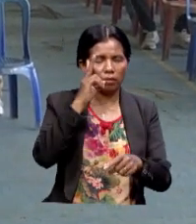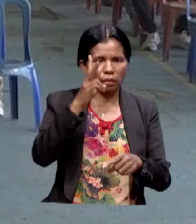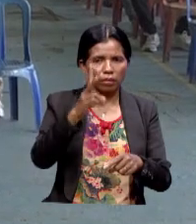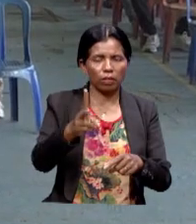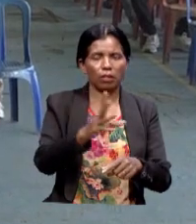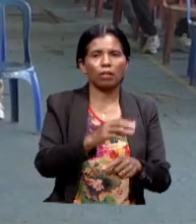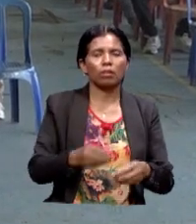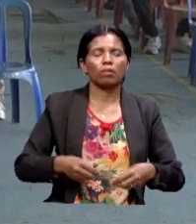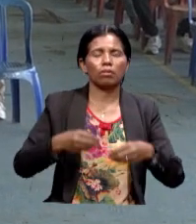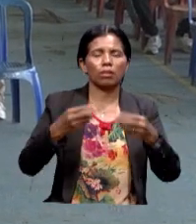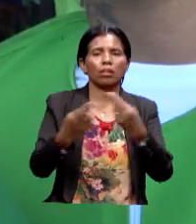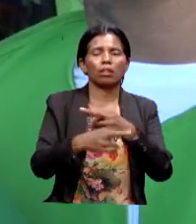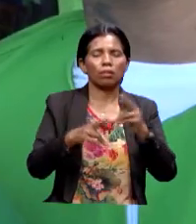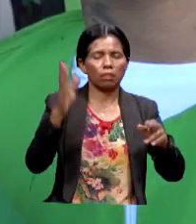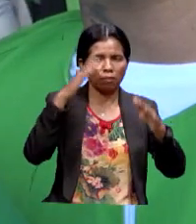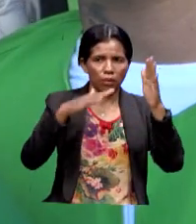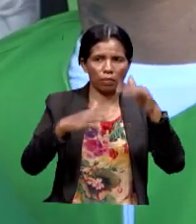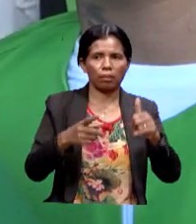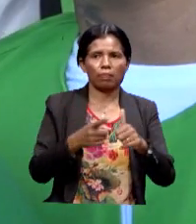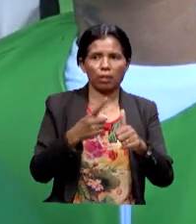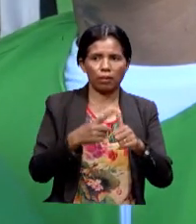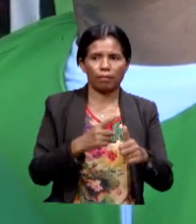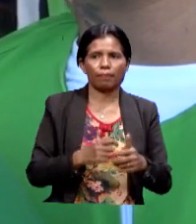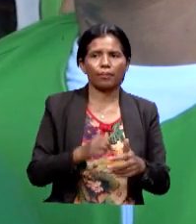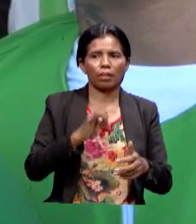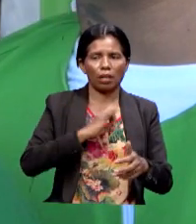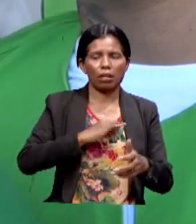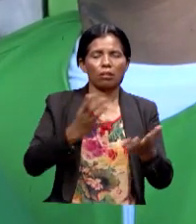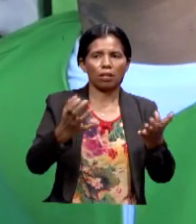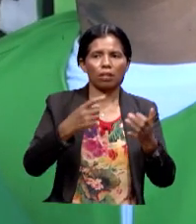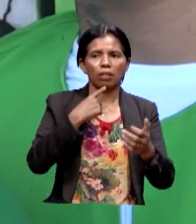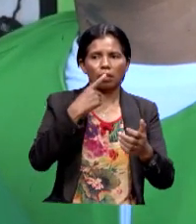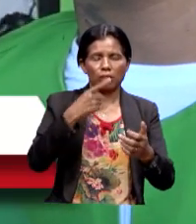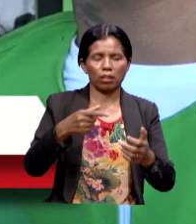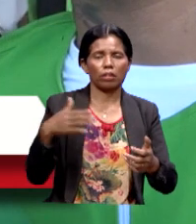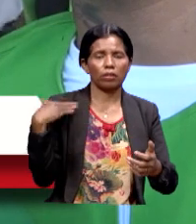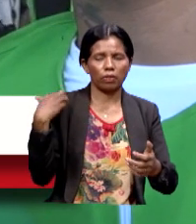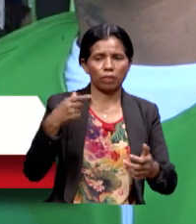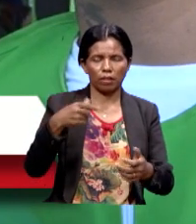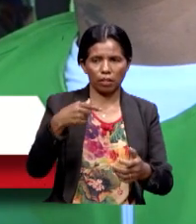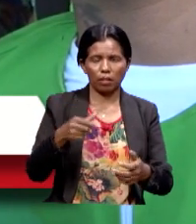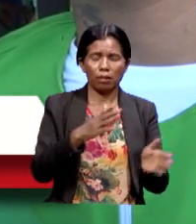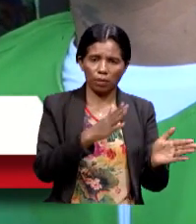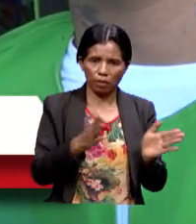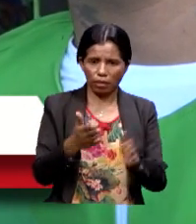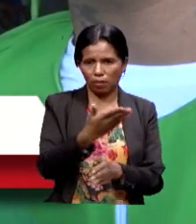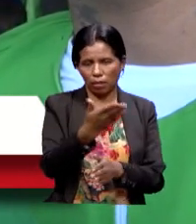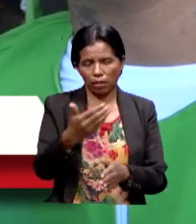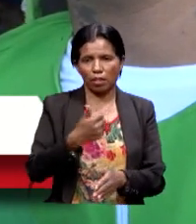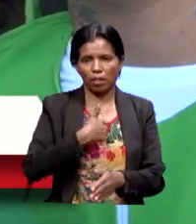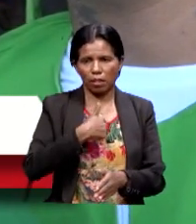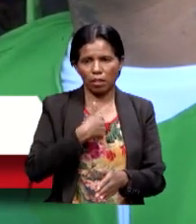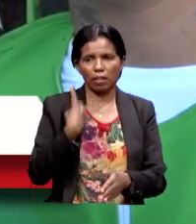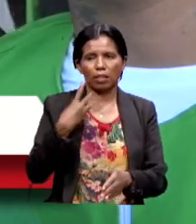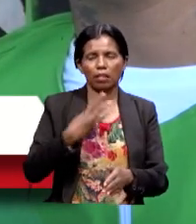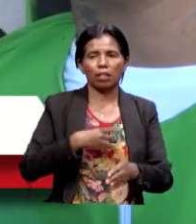for resposta para o problema. Né. Primeiro, ao acara que tem a jovem verde Sira, prepara a MNA para ita